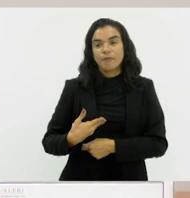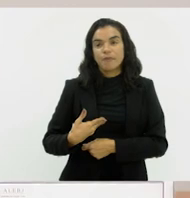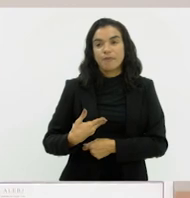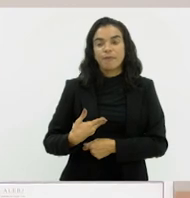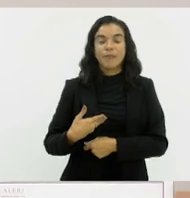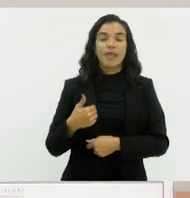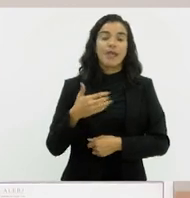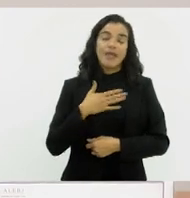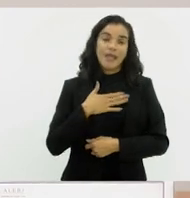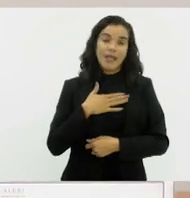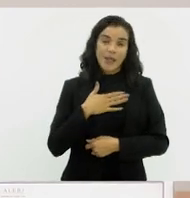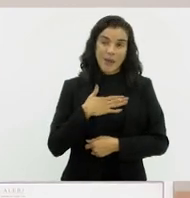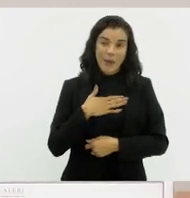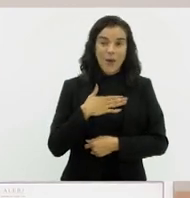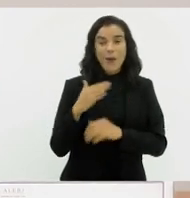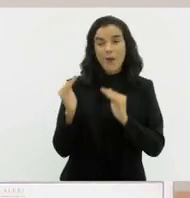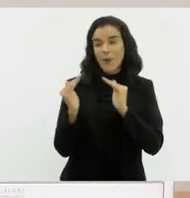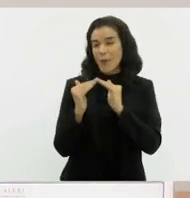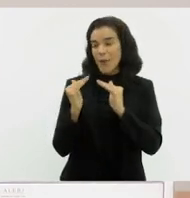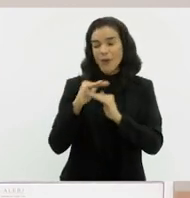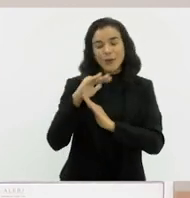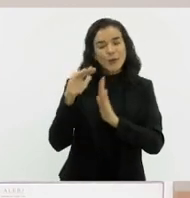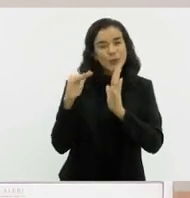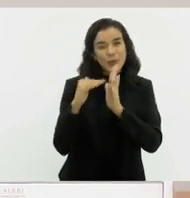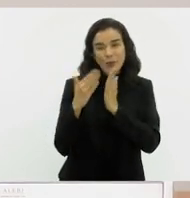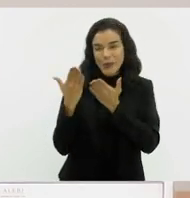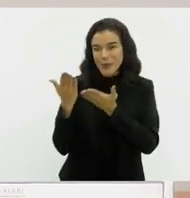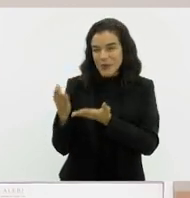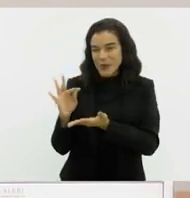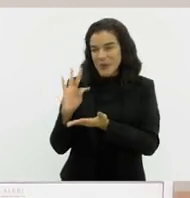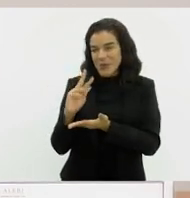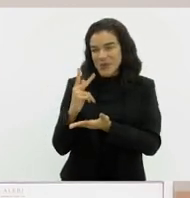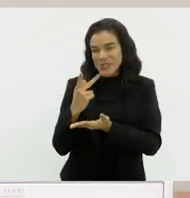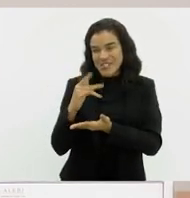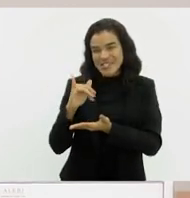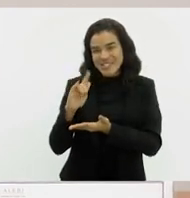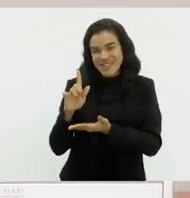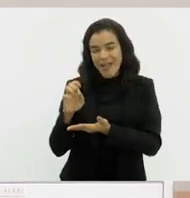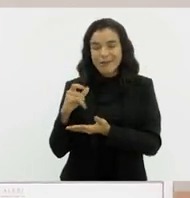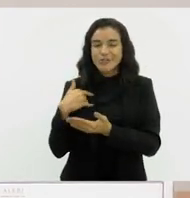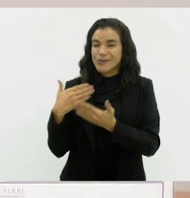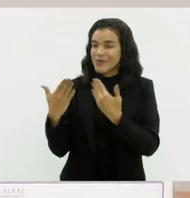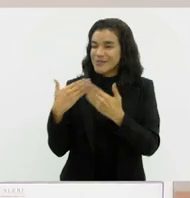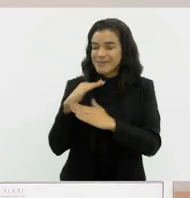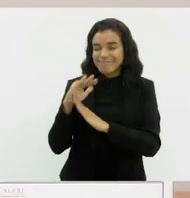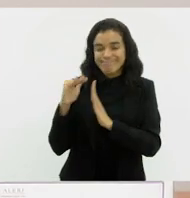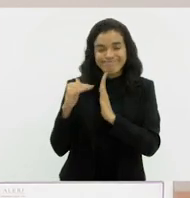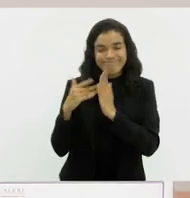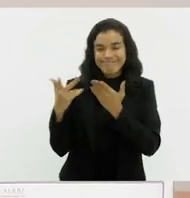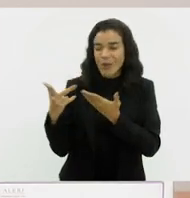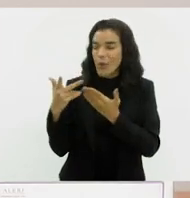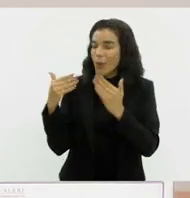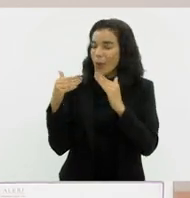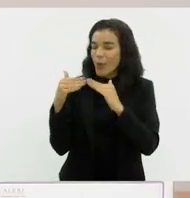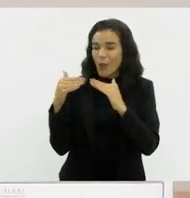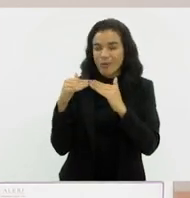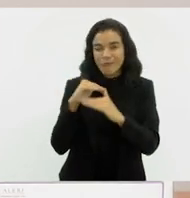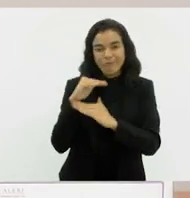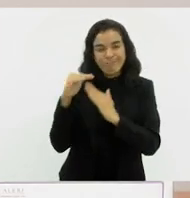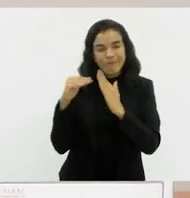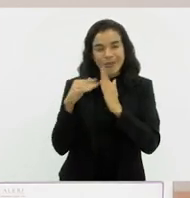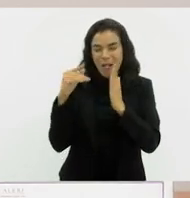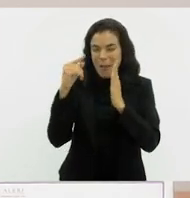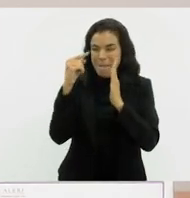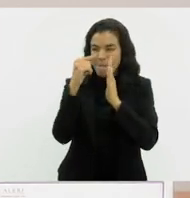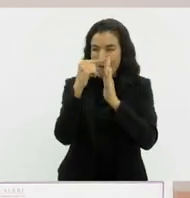Assim, eu concordo com tudo que o Thiago disse, né? A gente já conversa há muito tempo, concordo com tudo, acho que ele pontuou